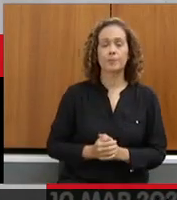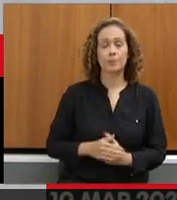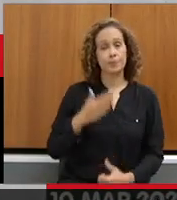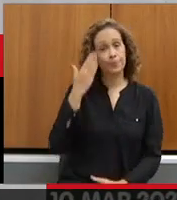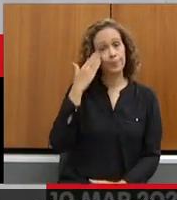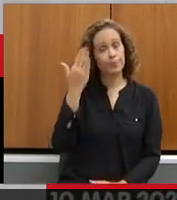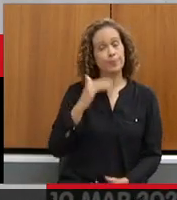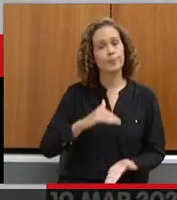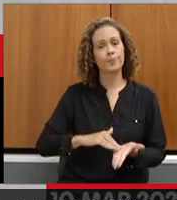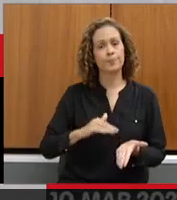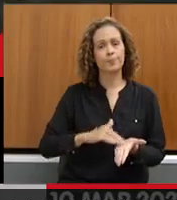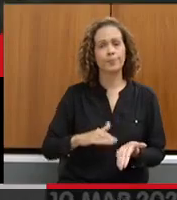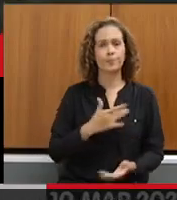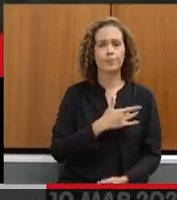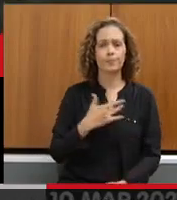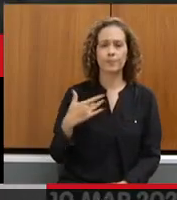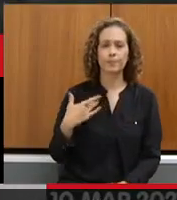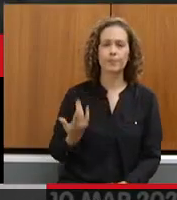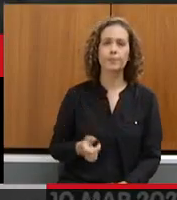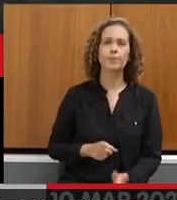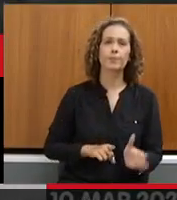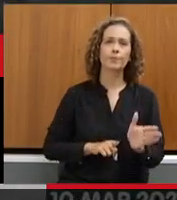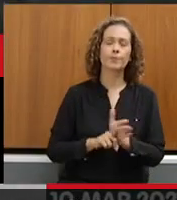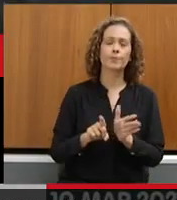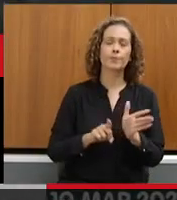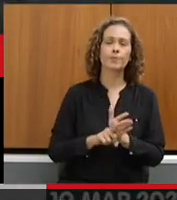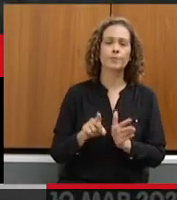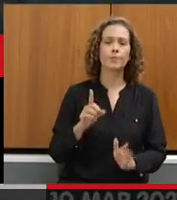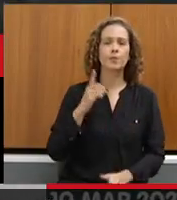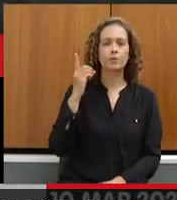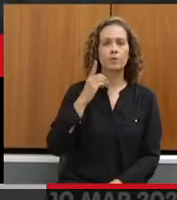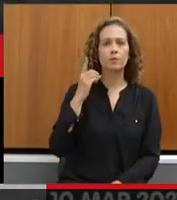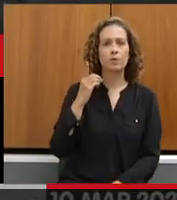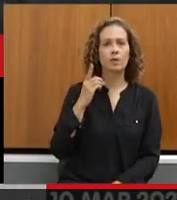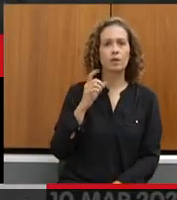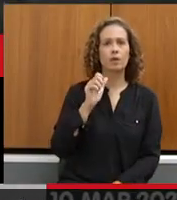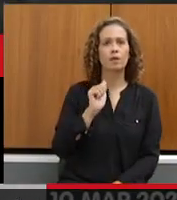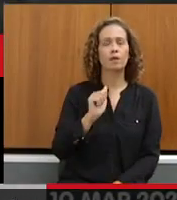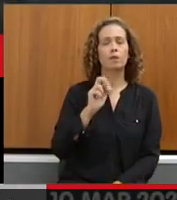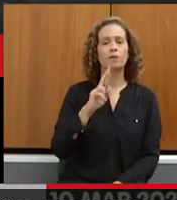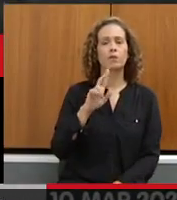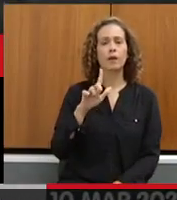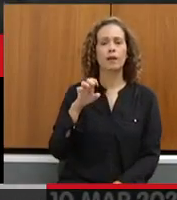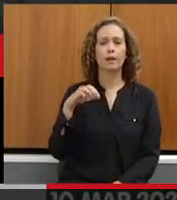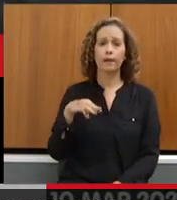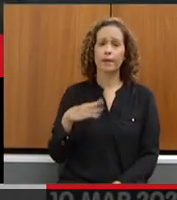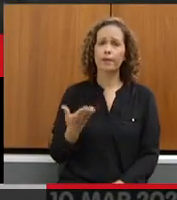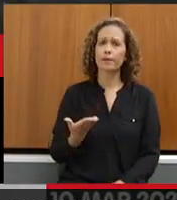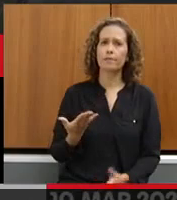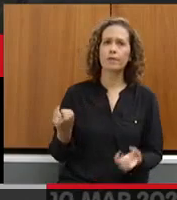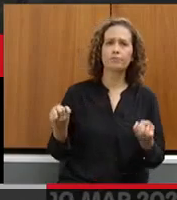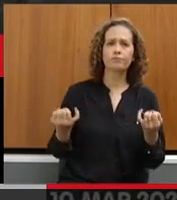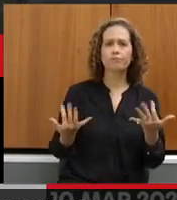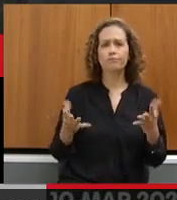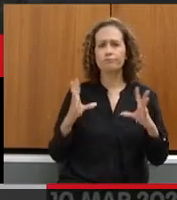obrigado secretário pergunto ao Deputado Arlen Santiago você quer fazer alguma consideração